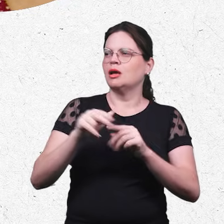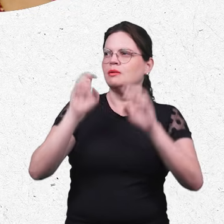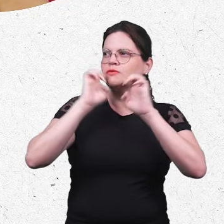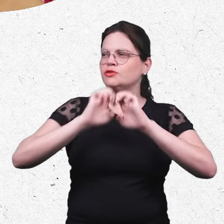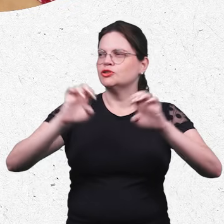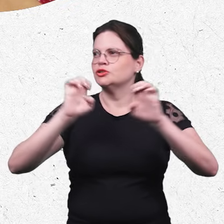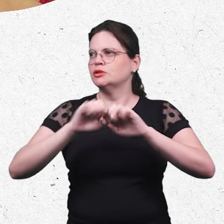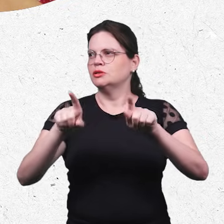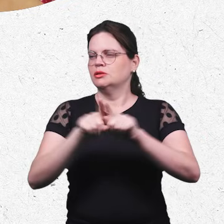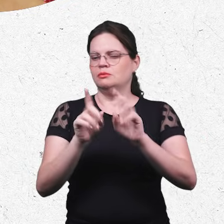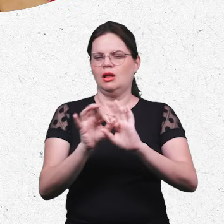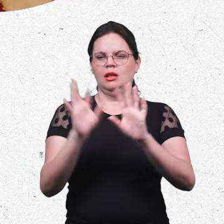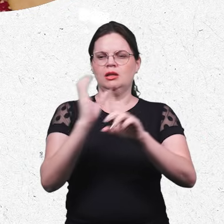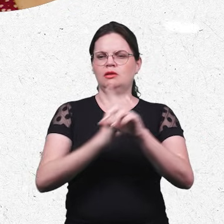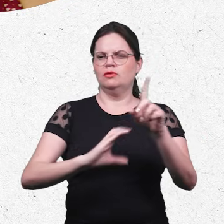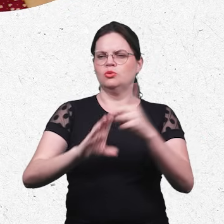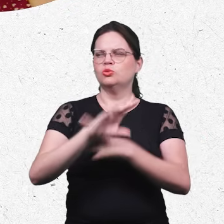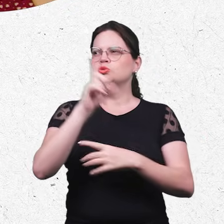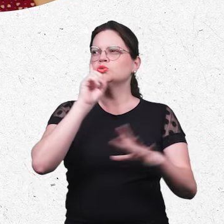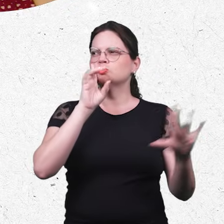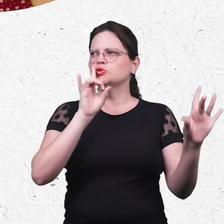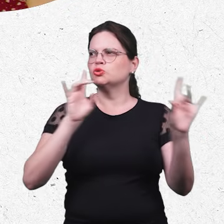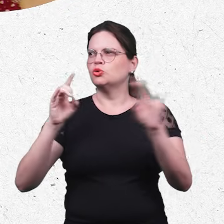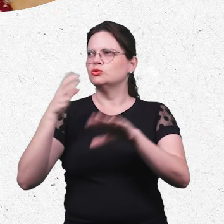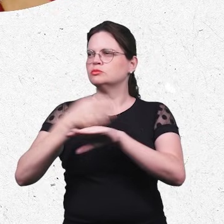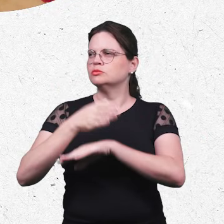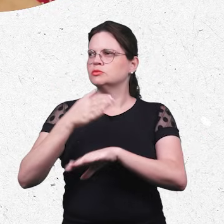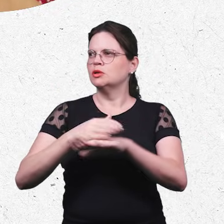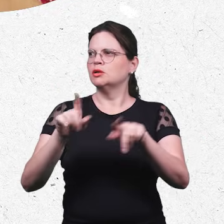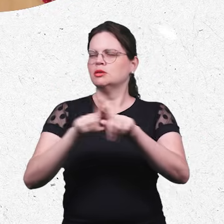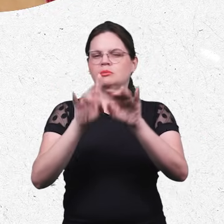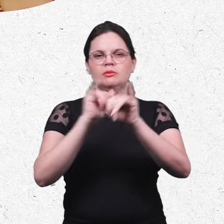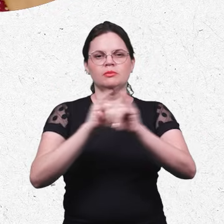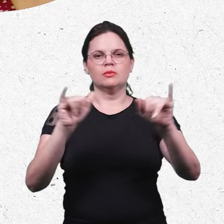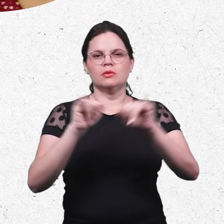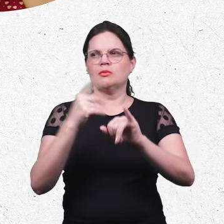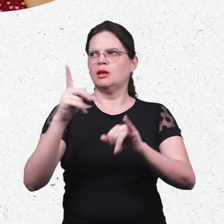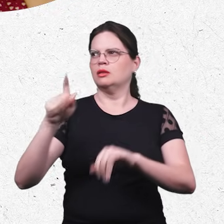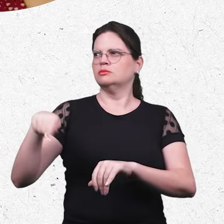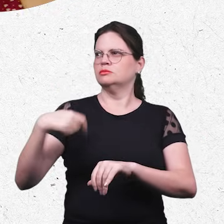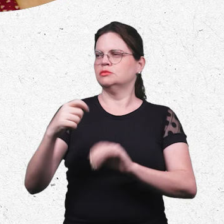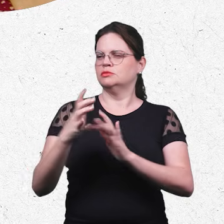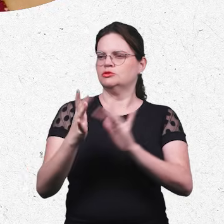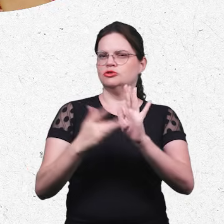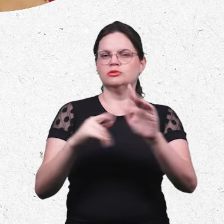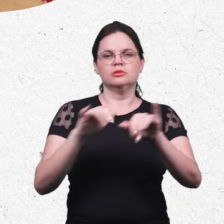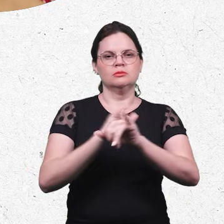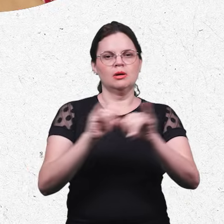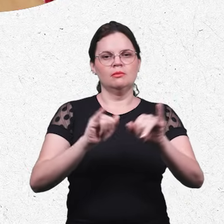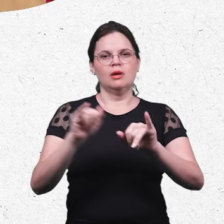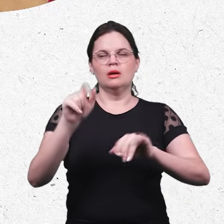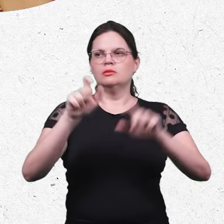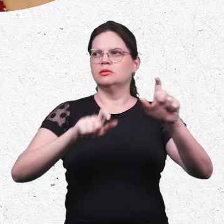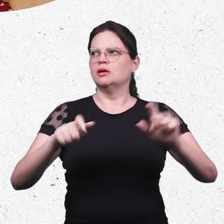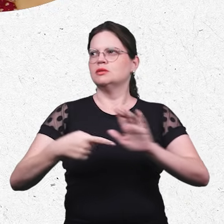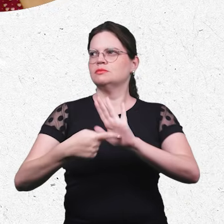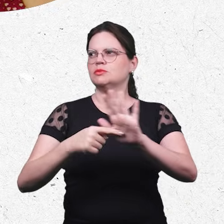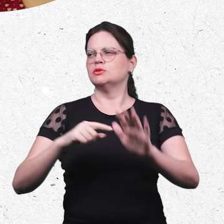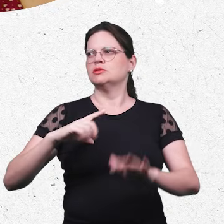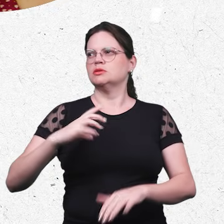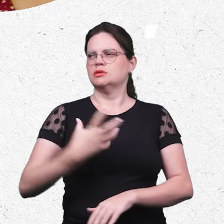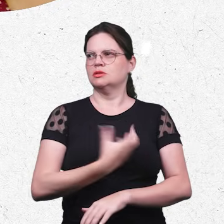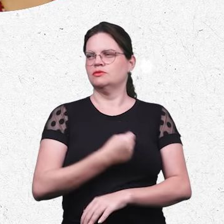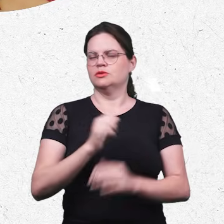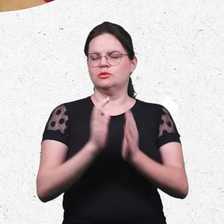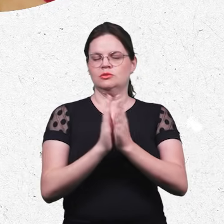que possamos ter a liberdade de culto, de estarmos na Tua casa, de falar em Teu nome, de levar a Tua mensagem de salvação.